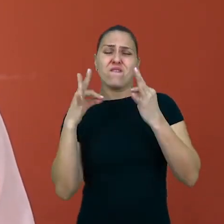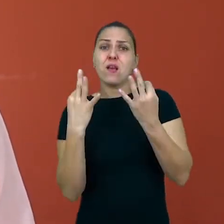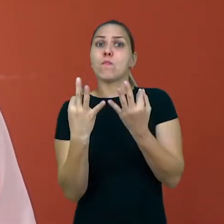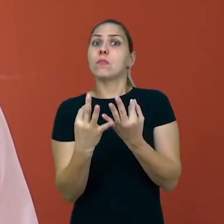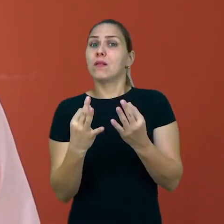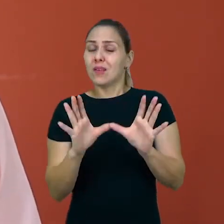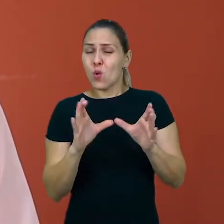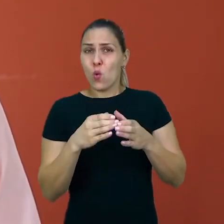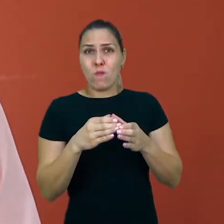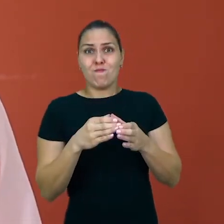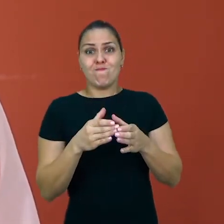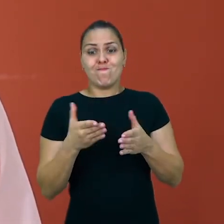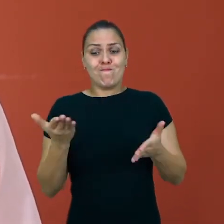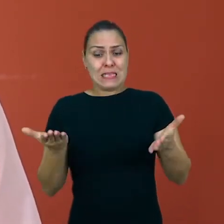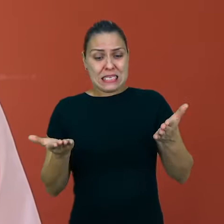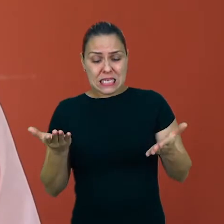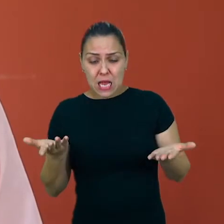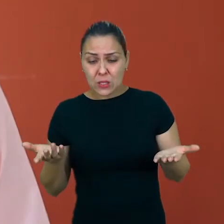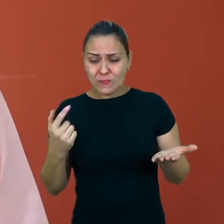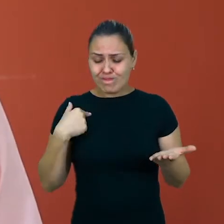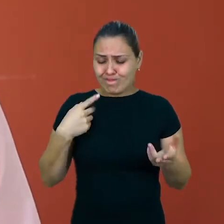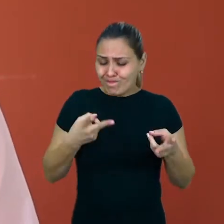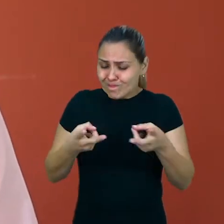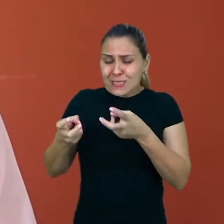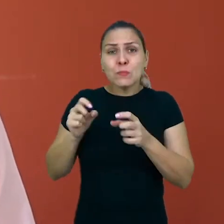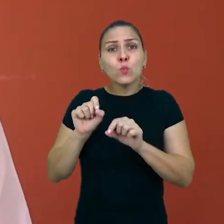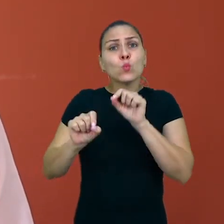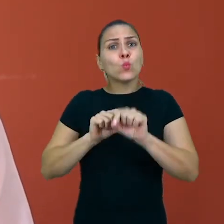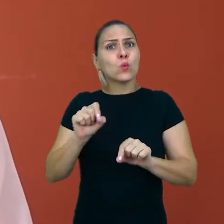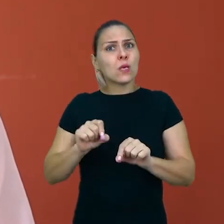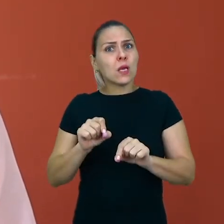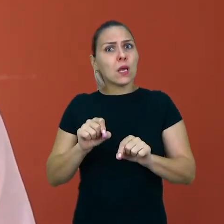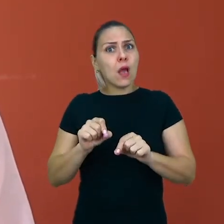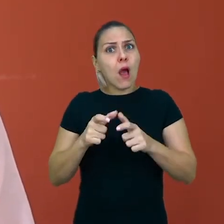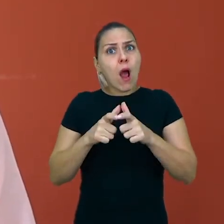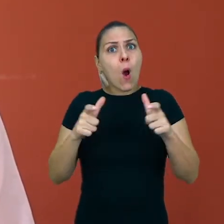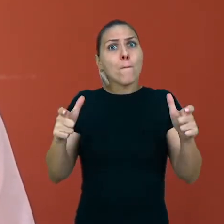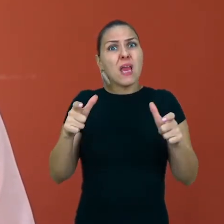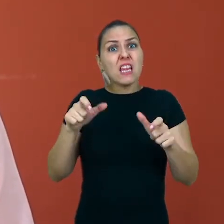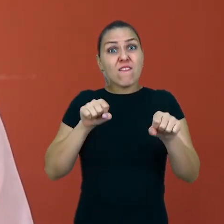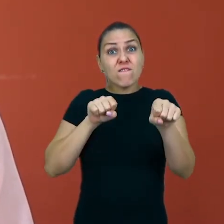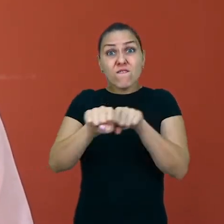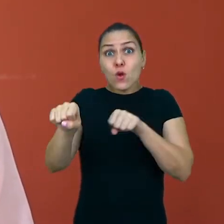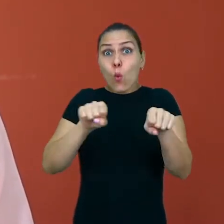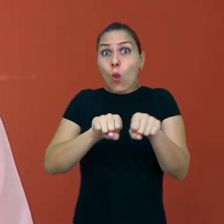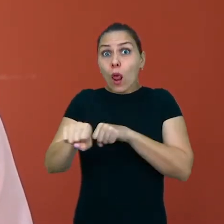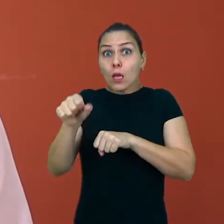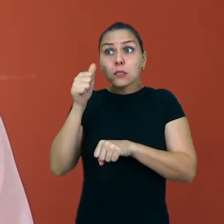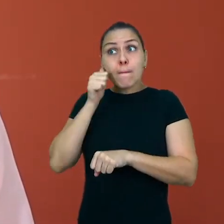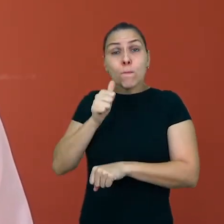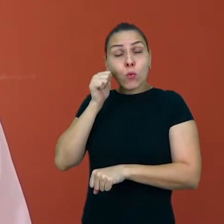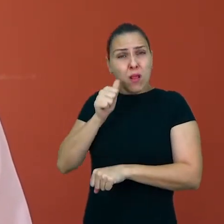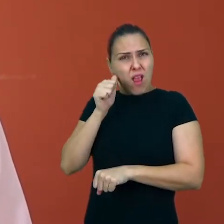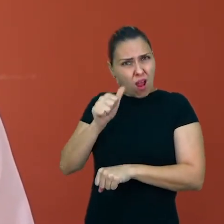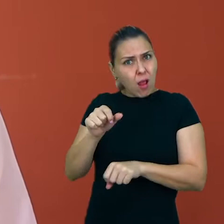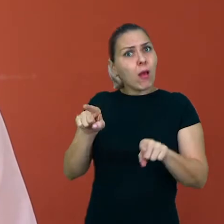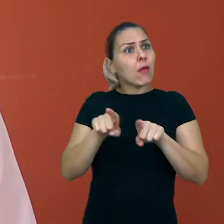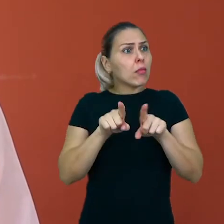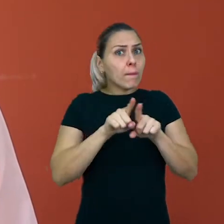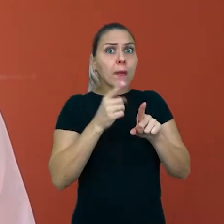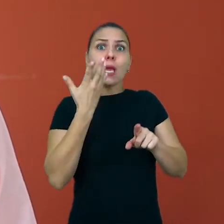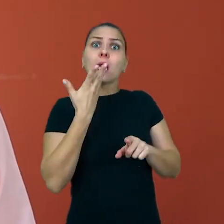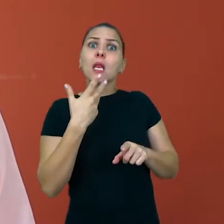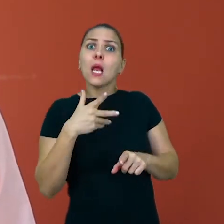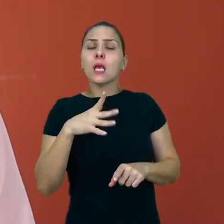familiar. Diante desse cenário, um dos efeitos percebidos é o aumento do número de casos de violência contra a mulher,